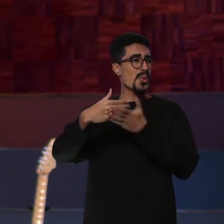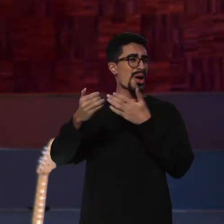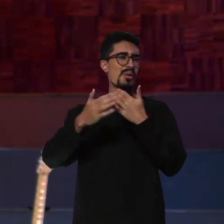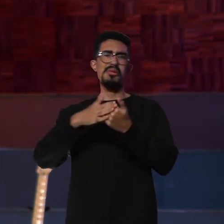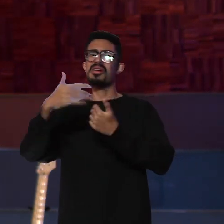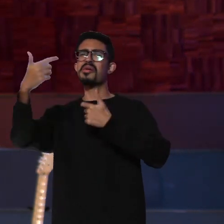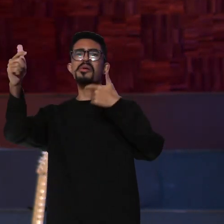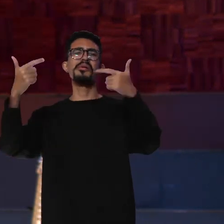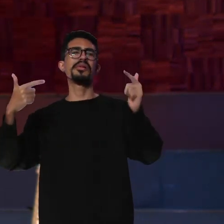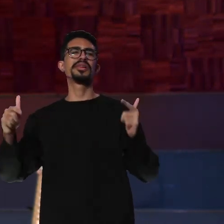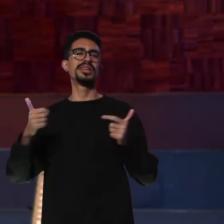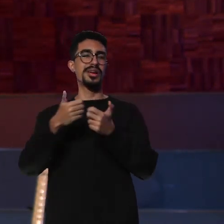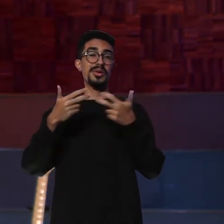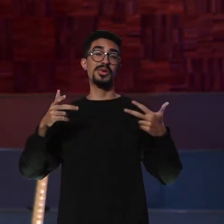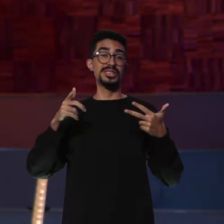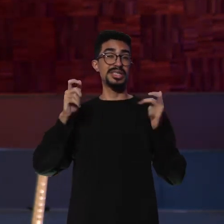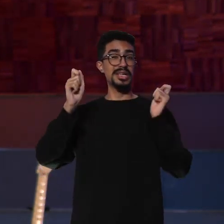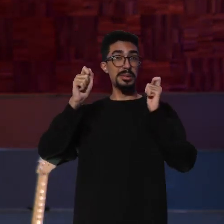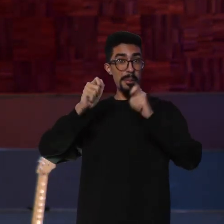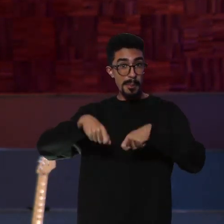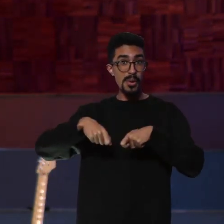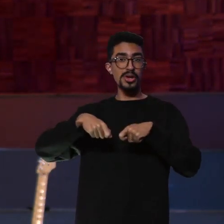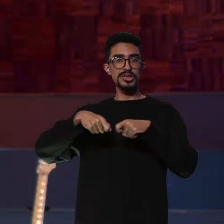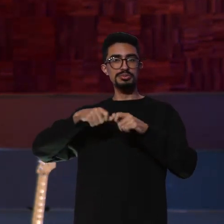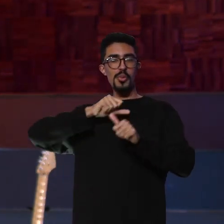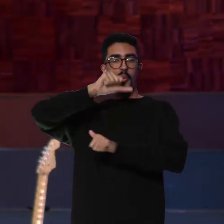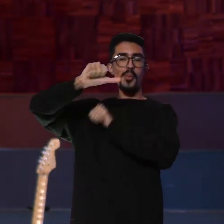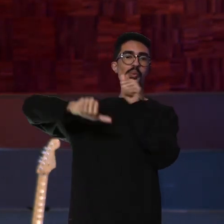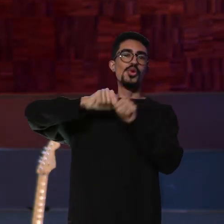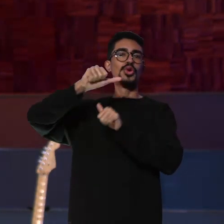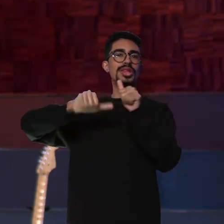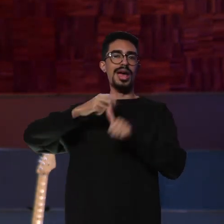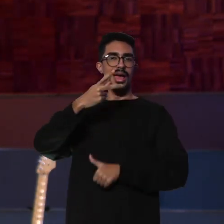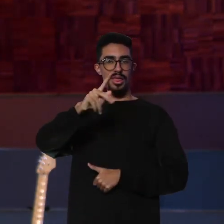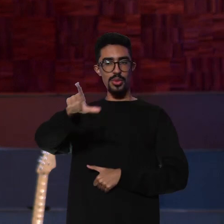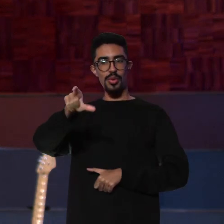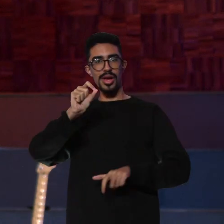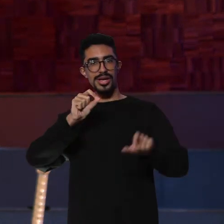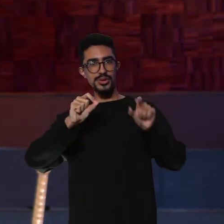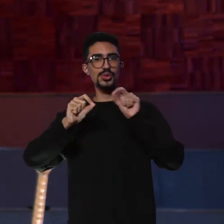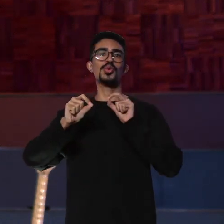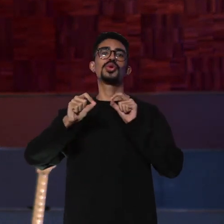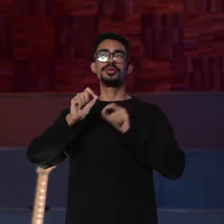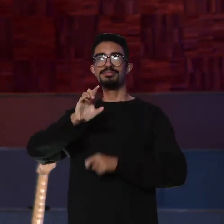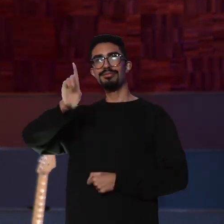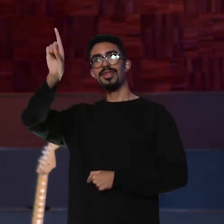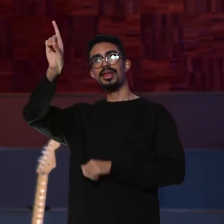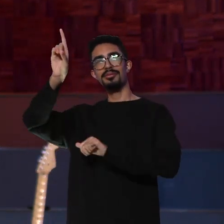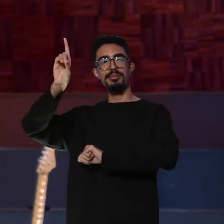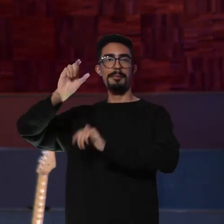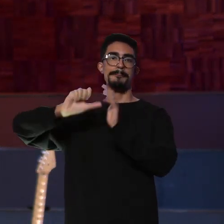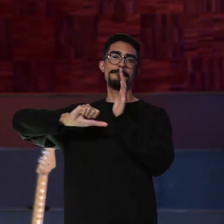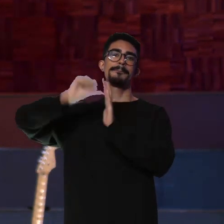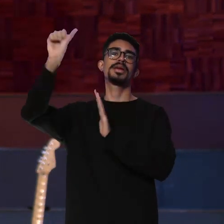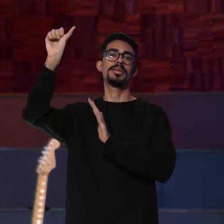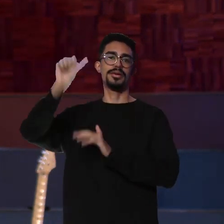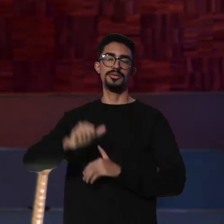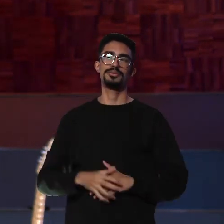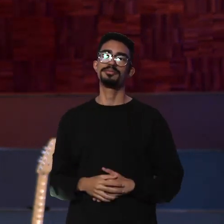que pode afetar a tua maneira de tomar decisões corretas e embasadas, segundo os valores da palavra de Deus.